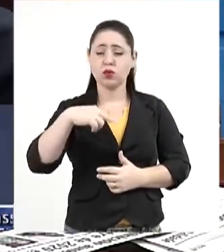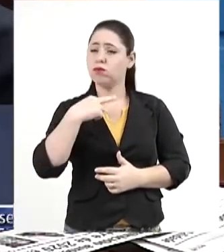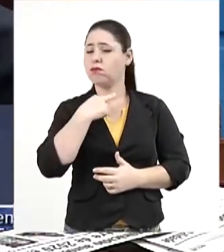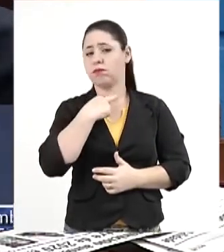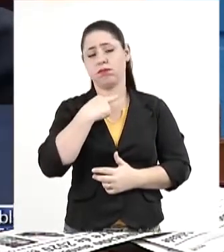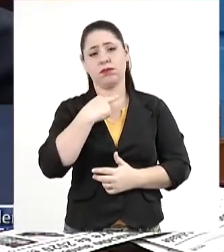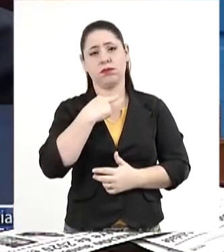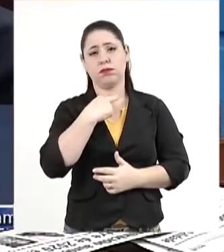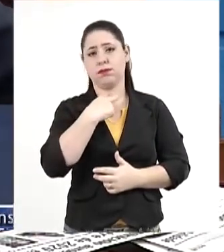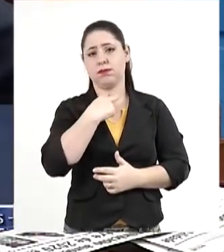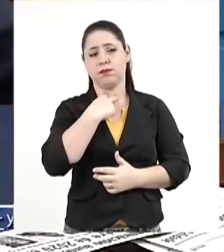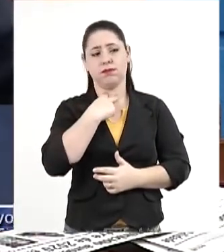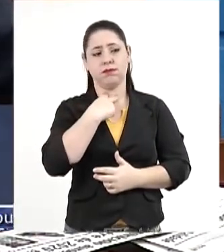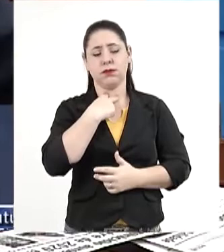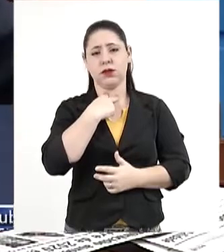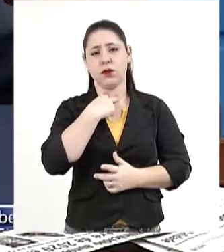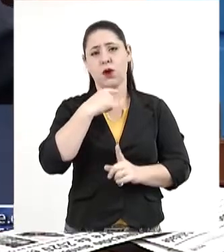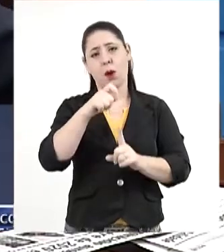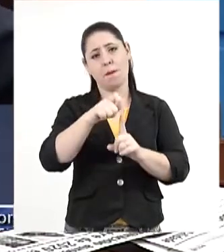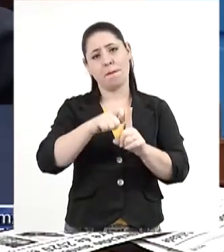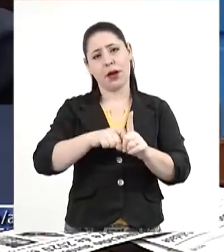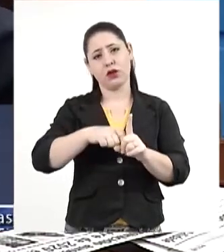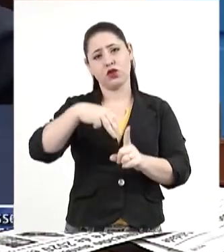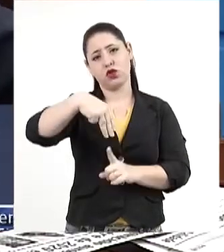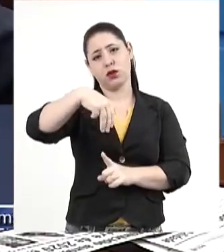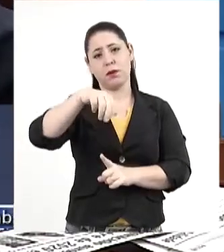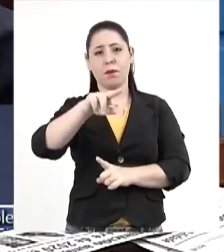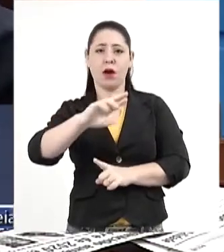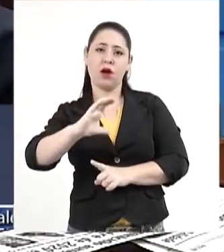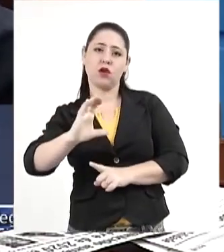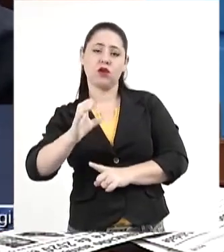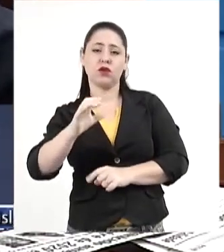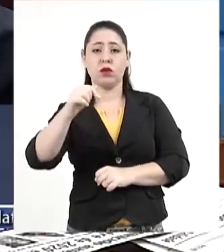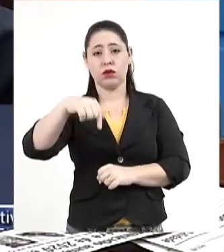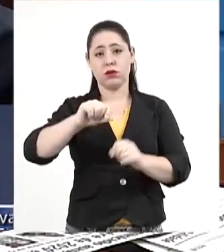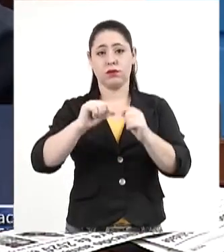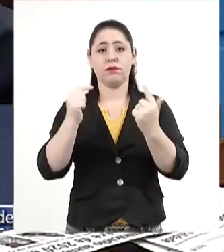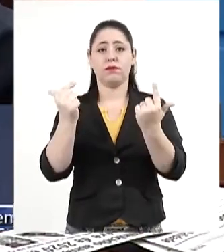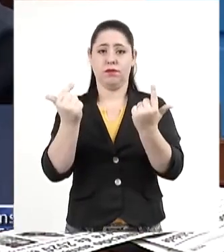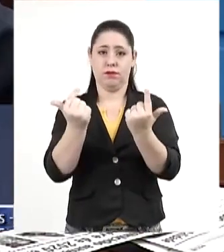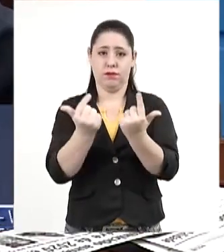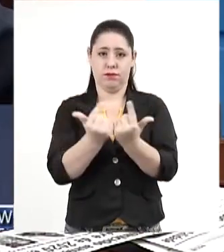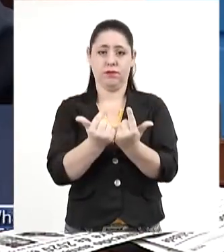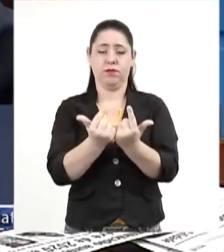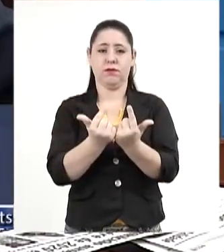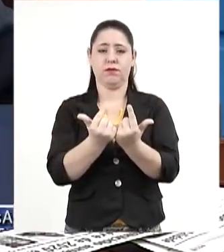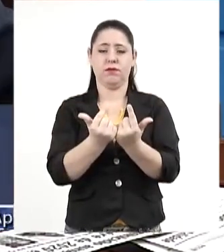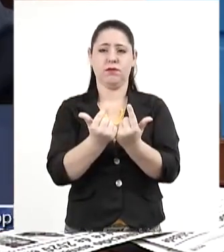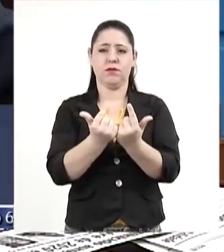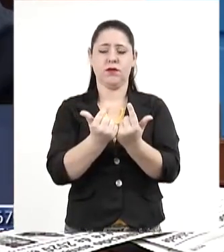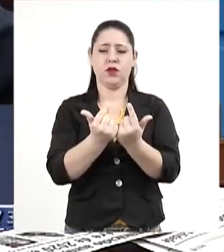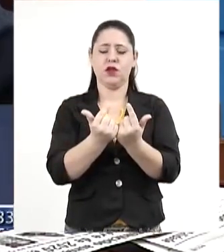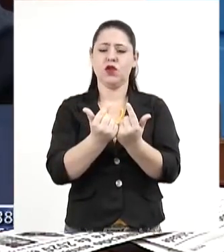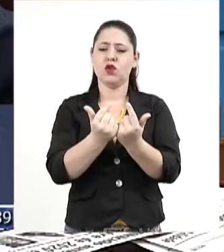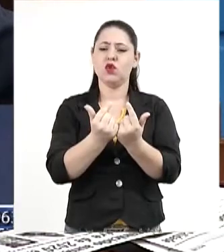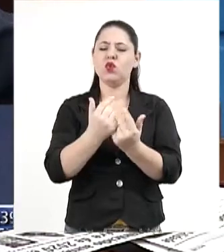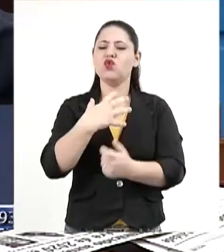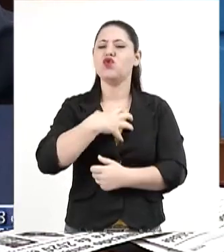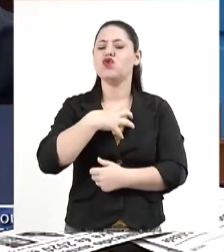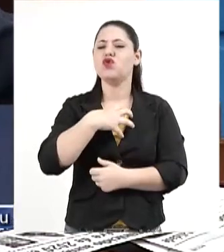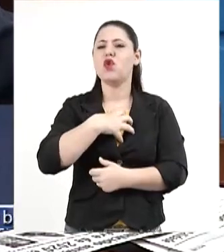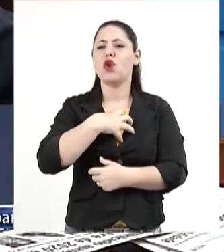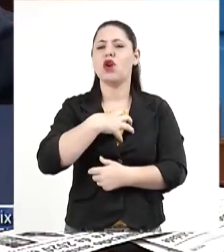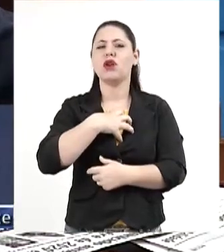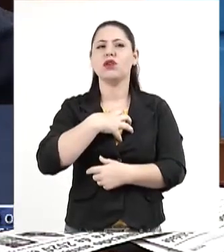abrir o mês de março aqui na Assembleia Legislativa de uma forma